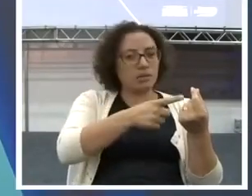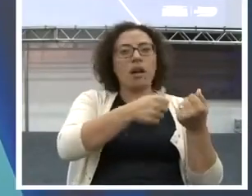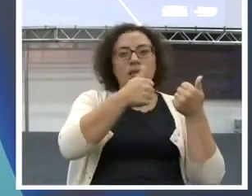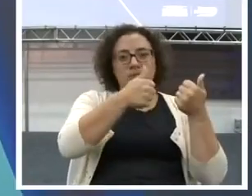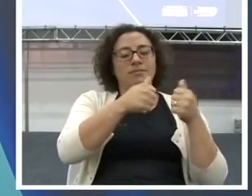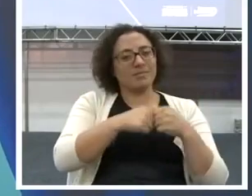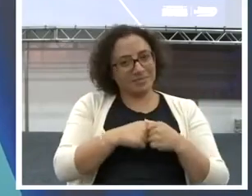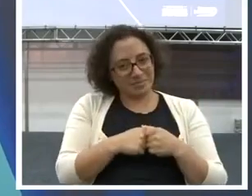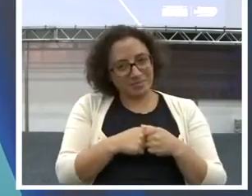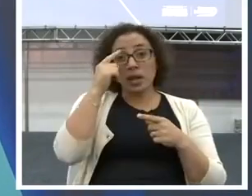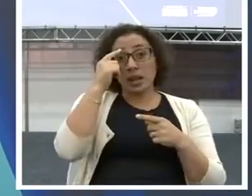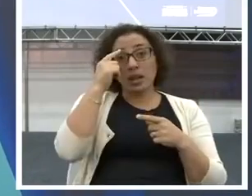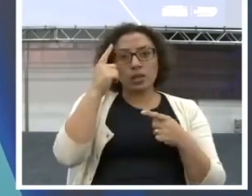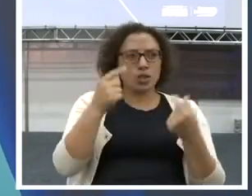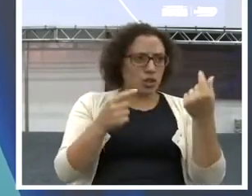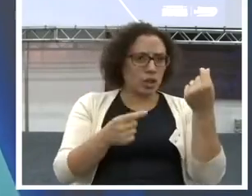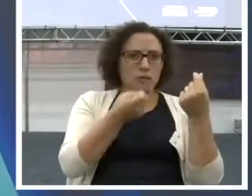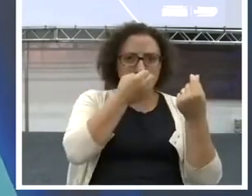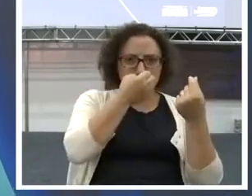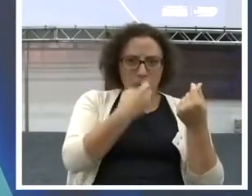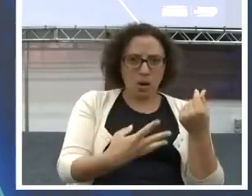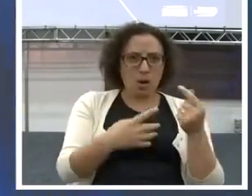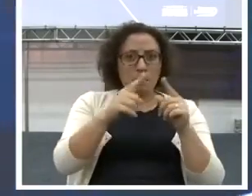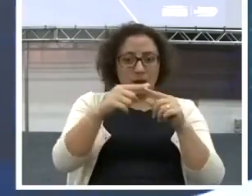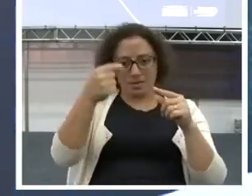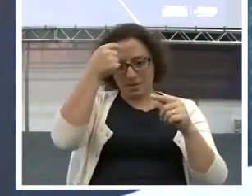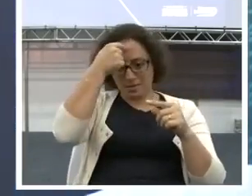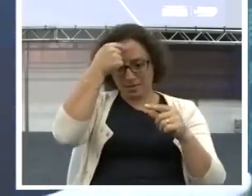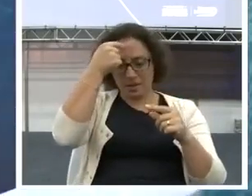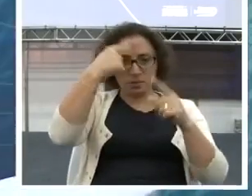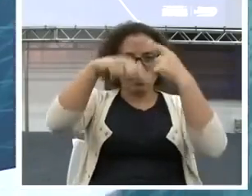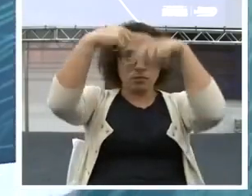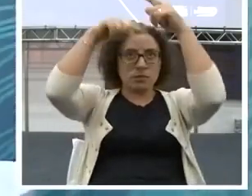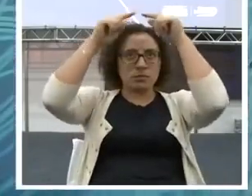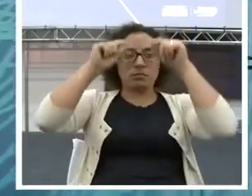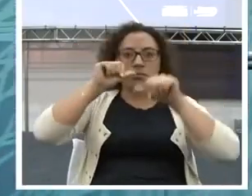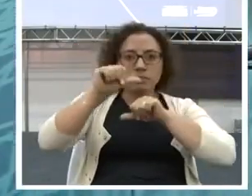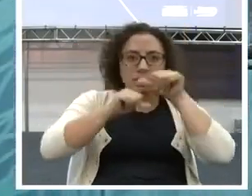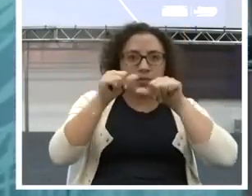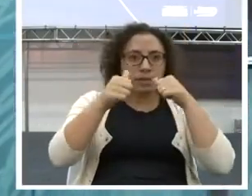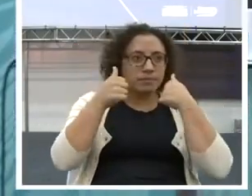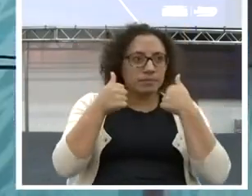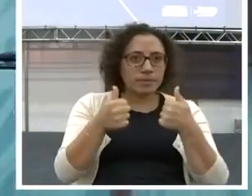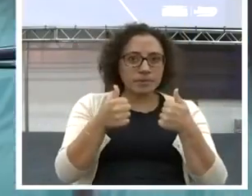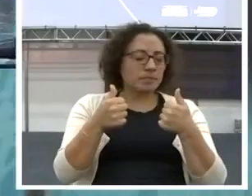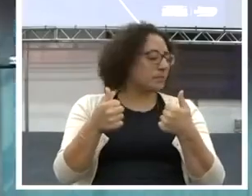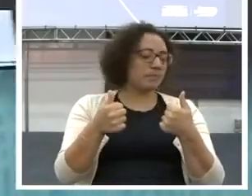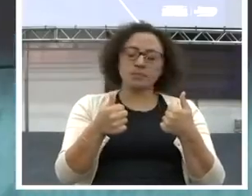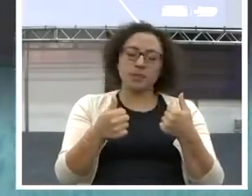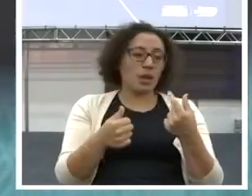você não busca desenvolver a sua mentalidade financeira, o dinheiro sempre